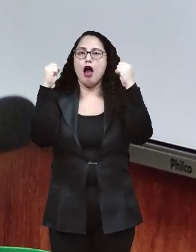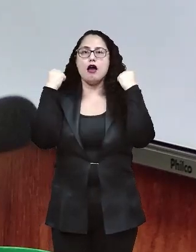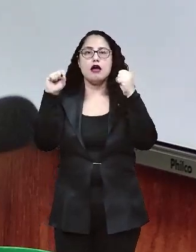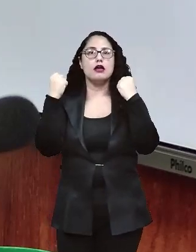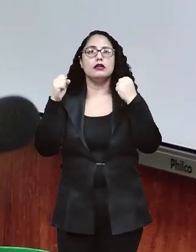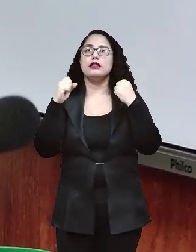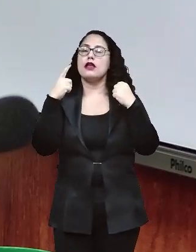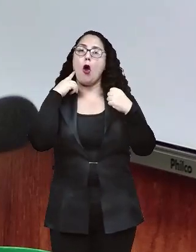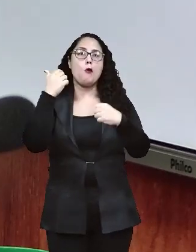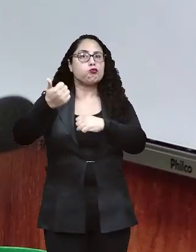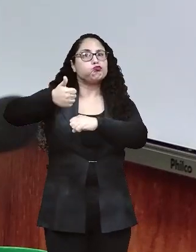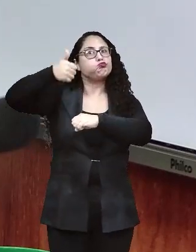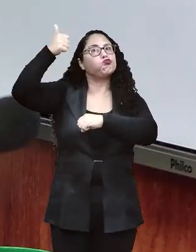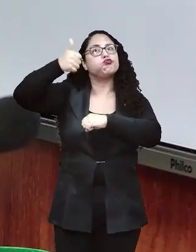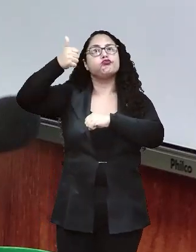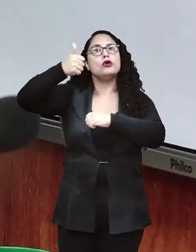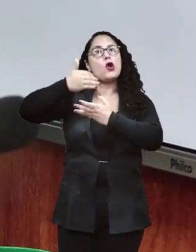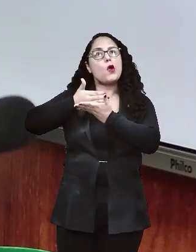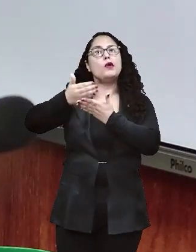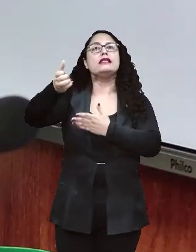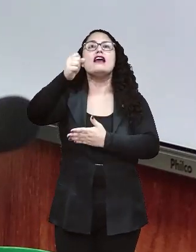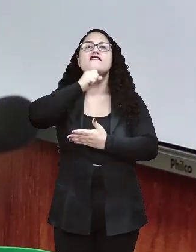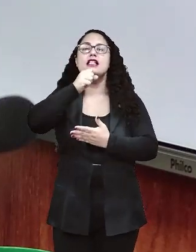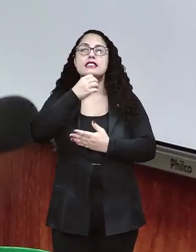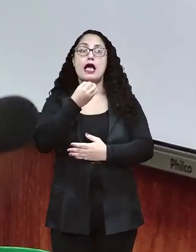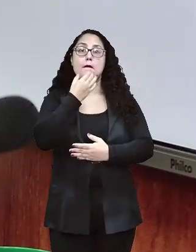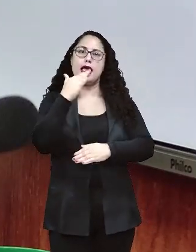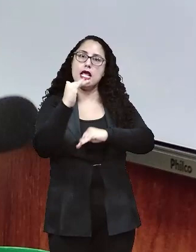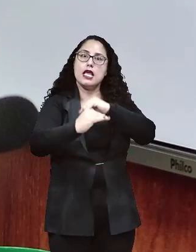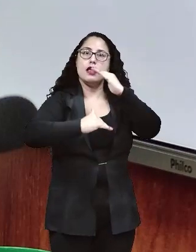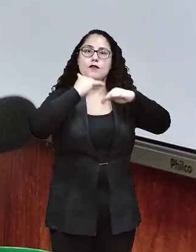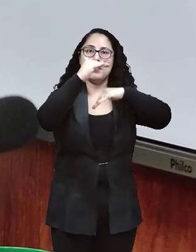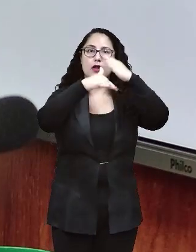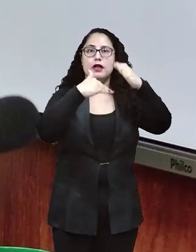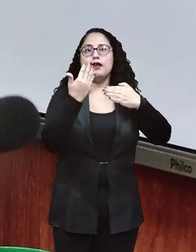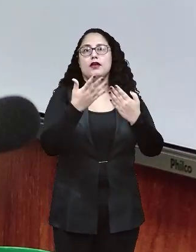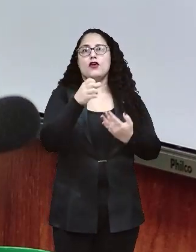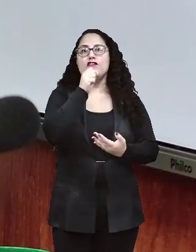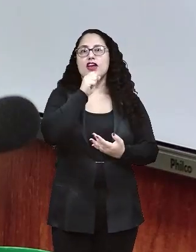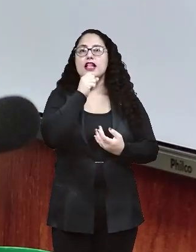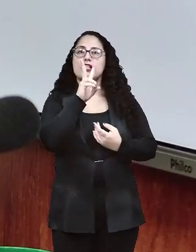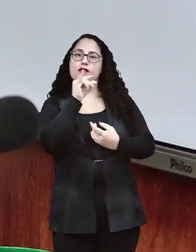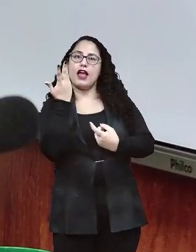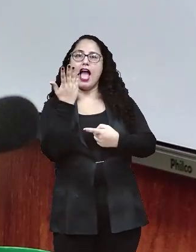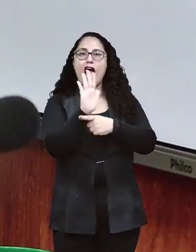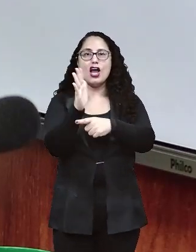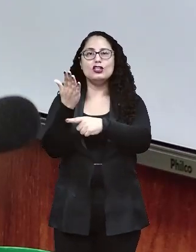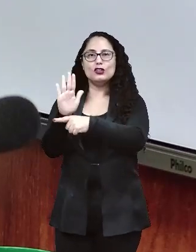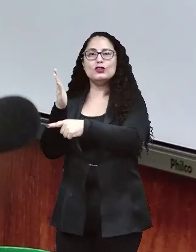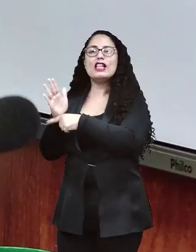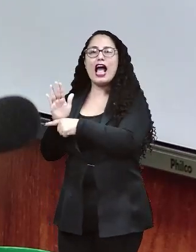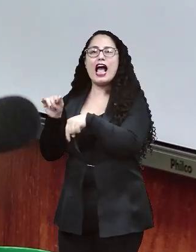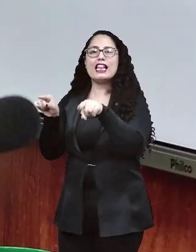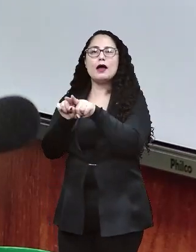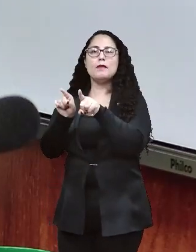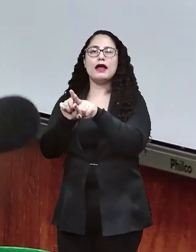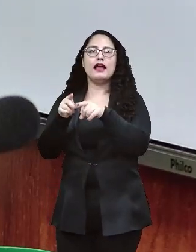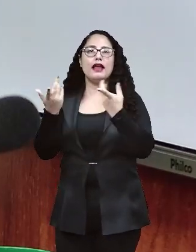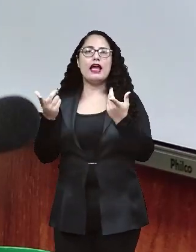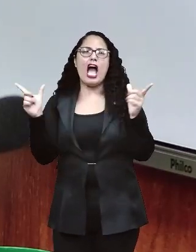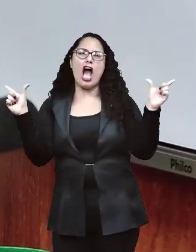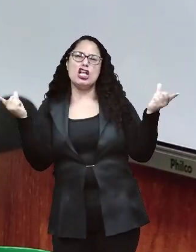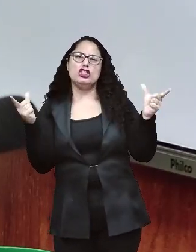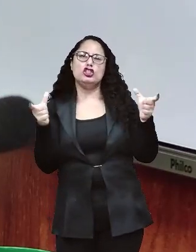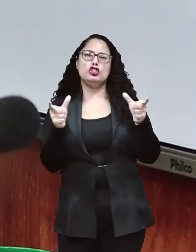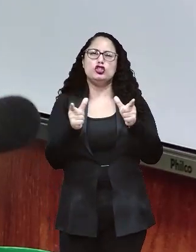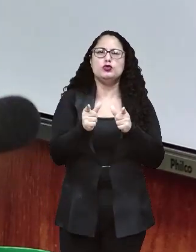dos pilares desse envelhecer bem, né, desse processo do envelhecimento que vai nos ajudar vamos dizer assim, a